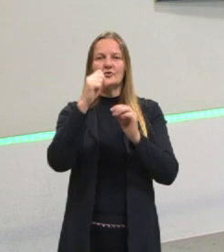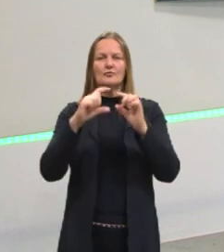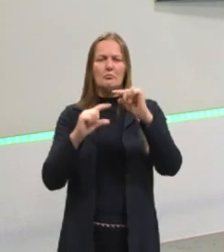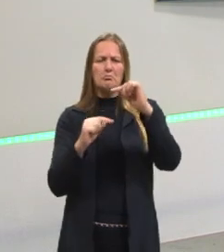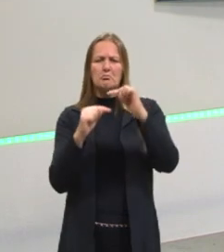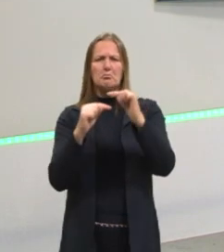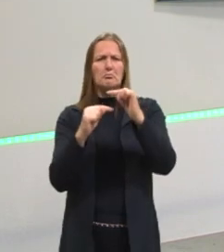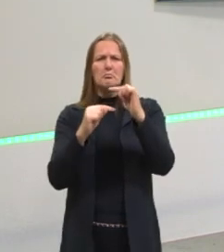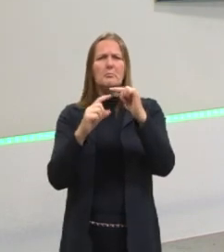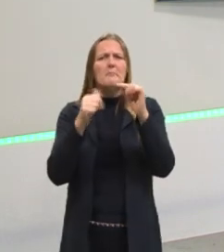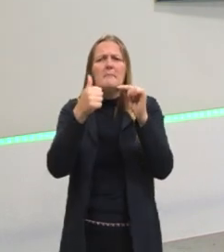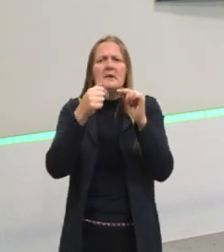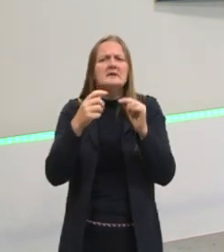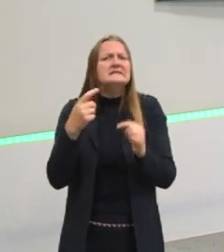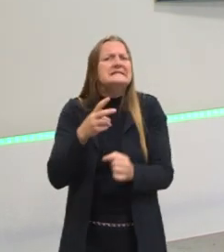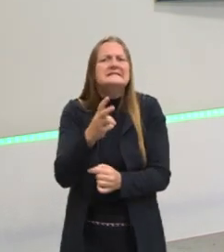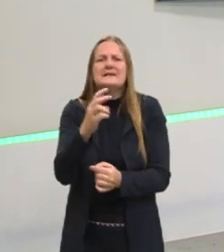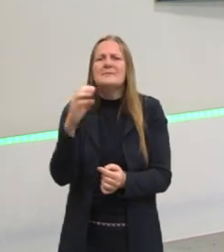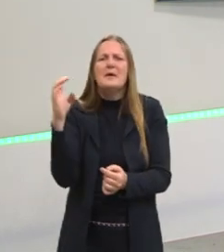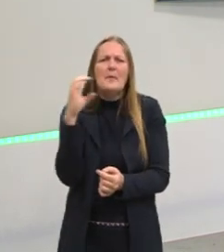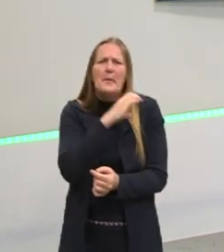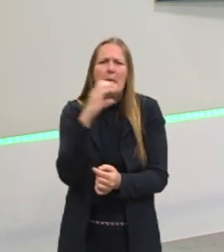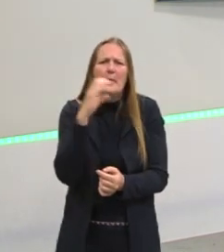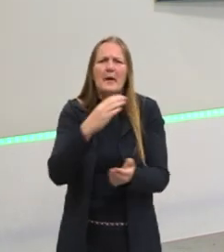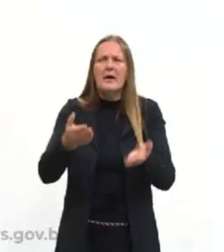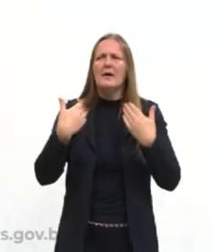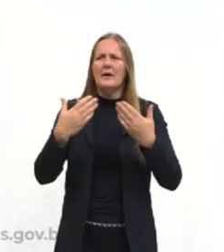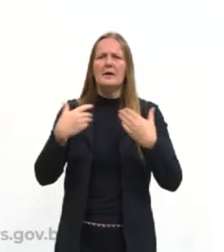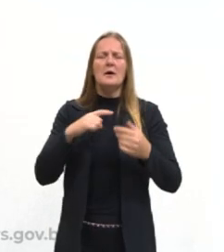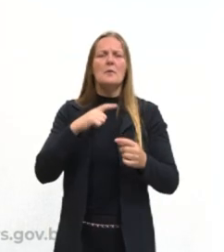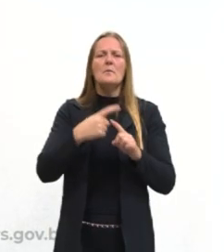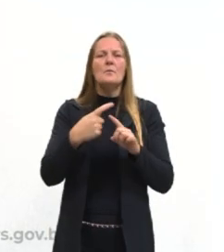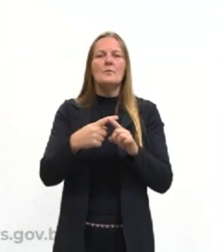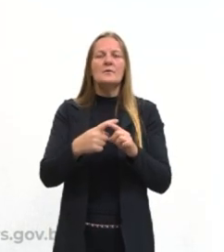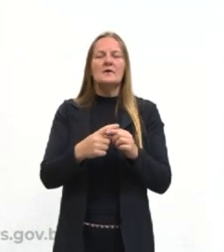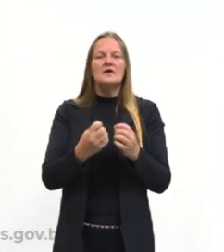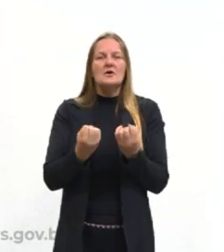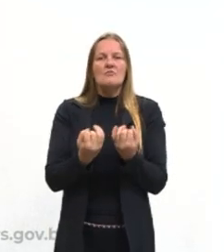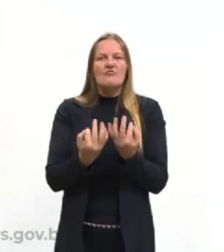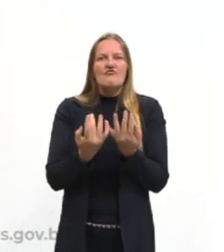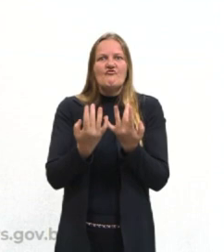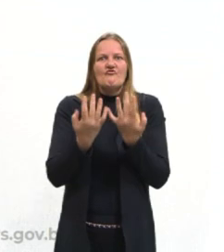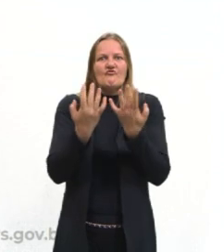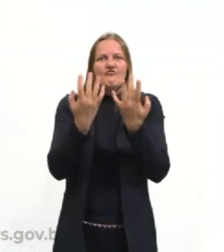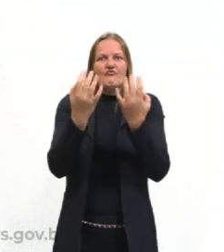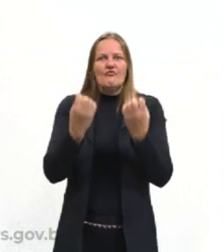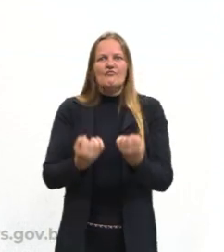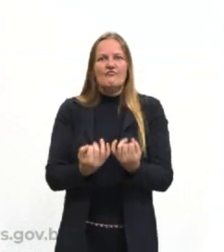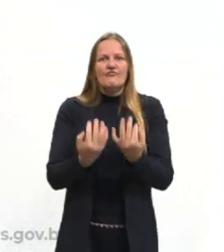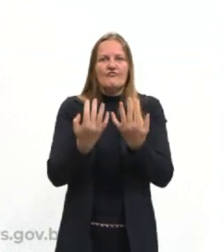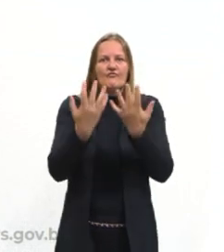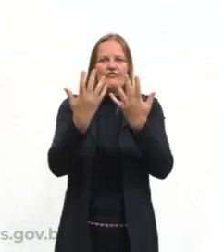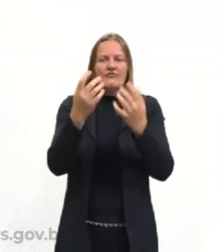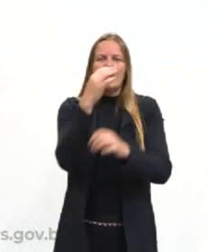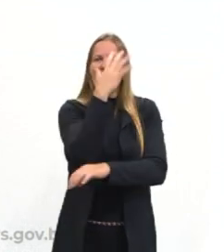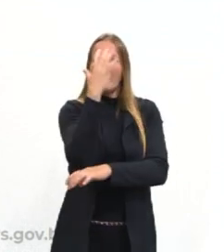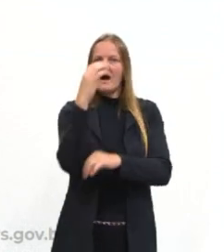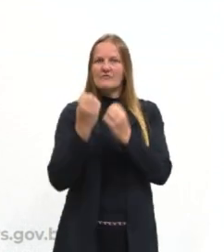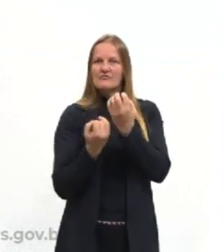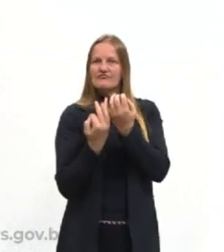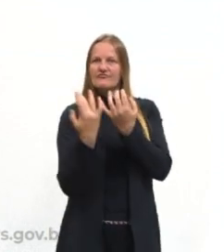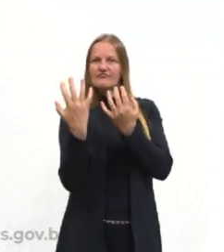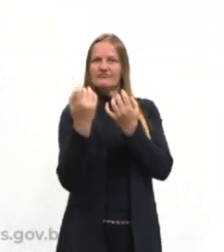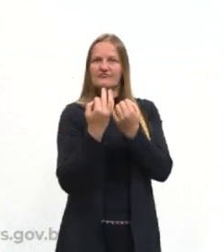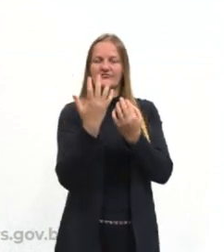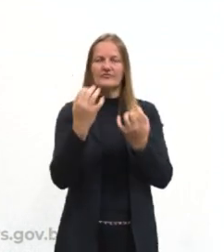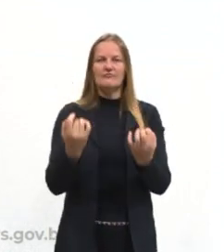térmica é sempre quente Então tudo permite um papo transpiração né dessas dessas árvores desse